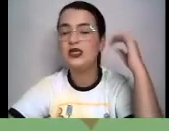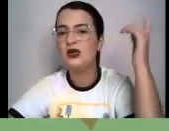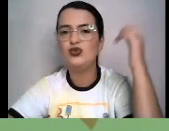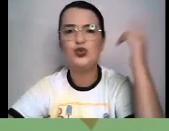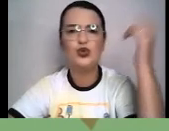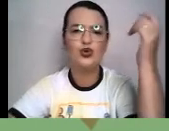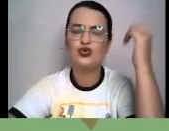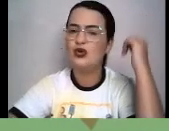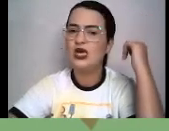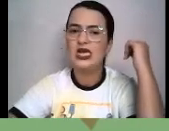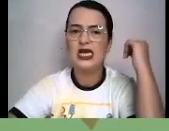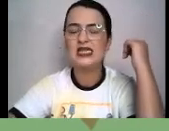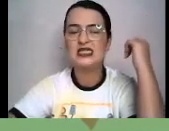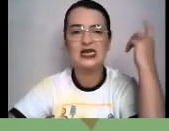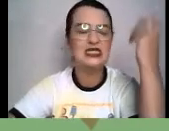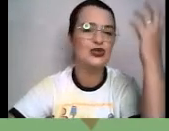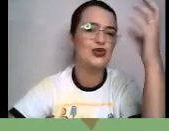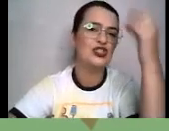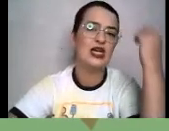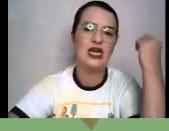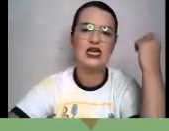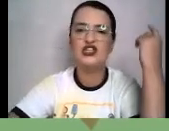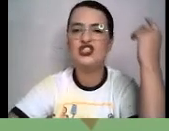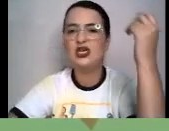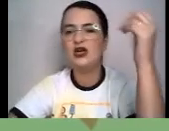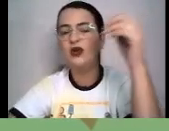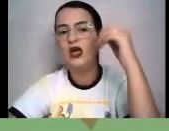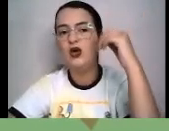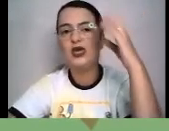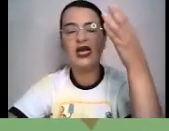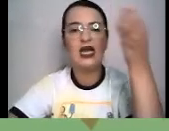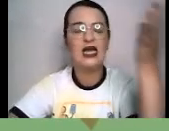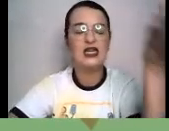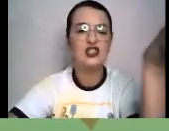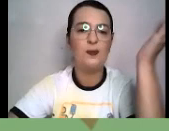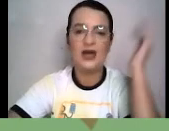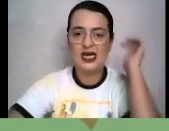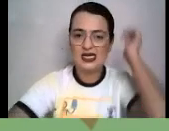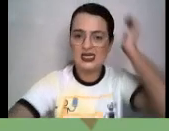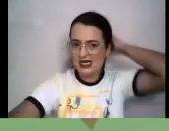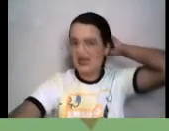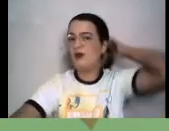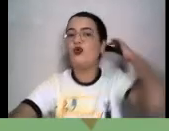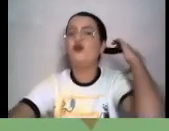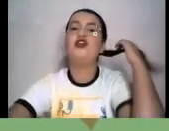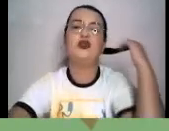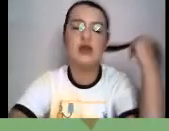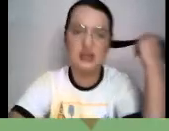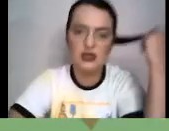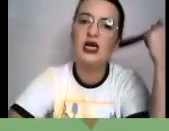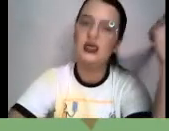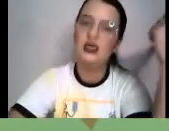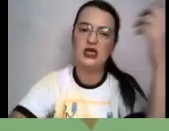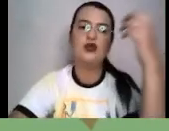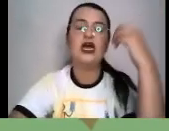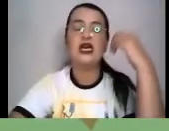a opinião do outro, né, as tradições daquela religião, o que aquela religião prega, eles acabam